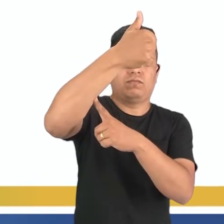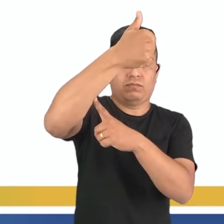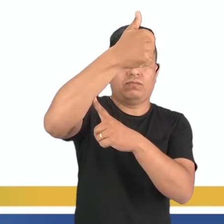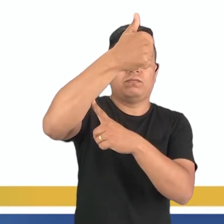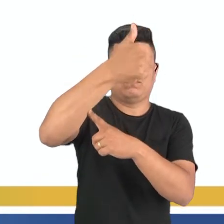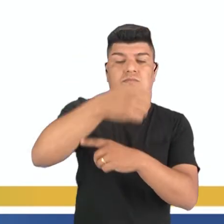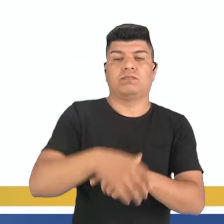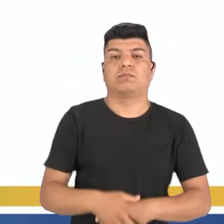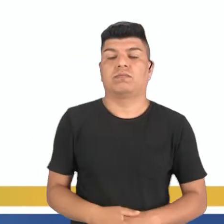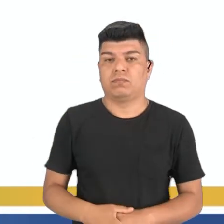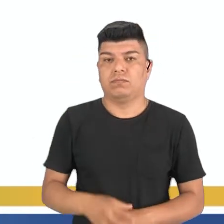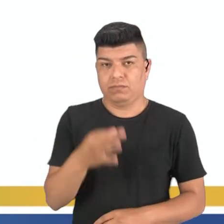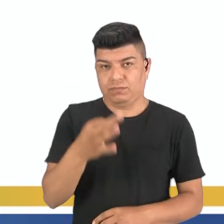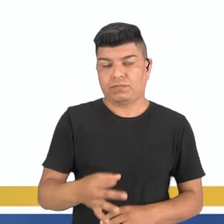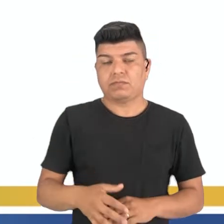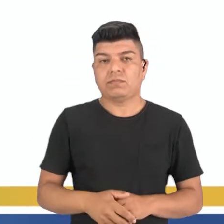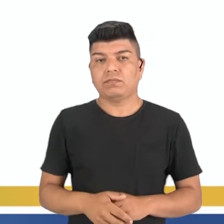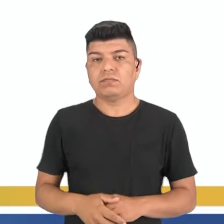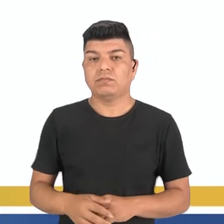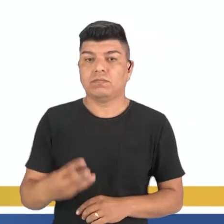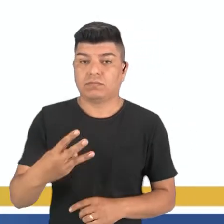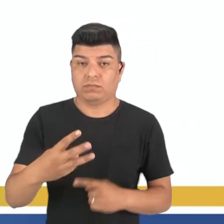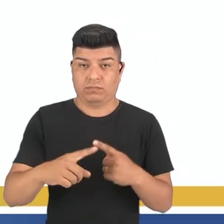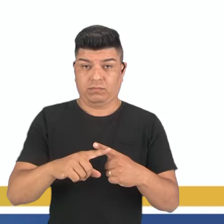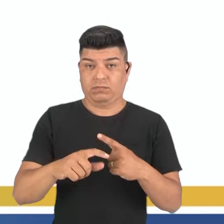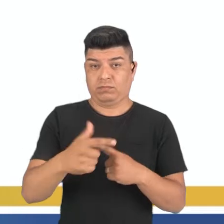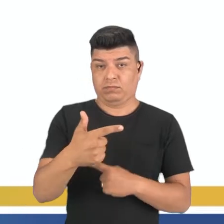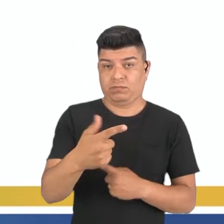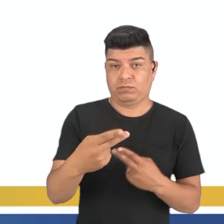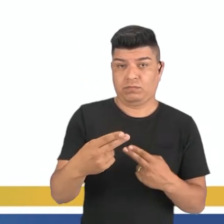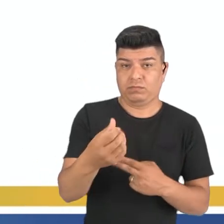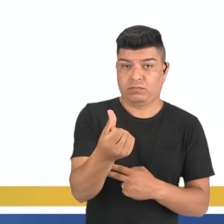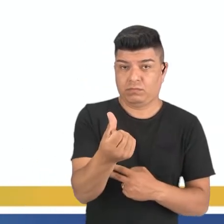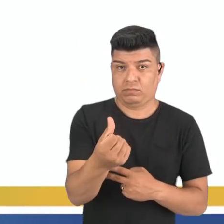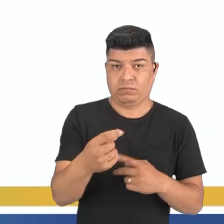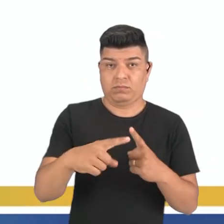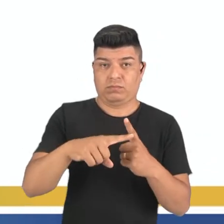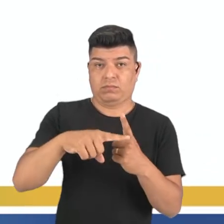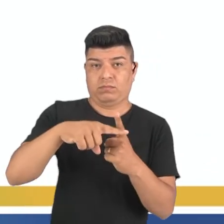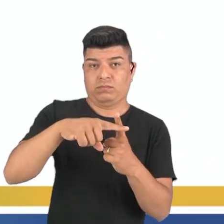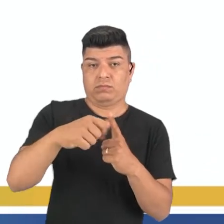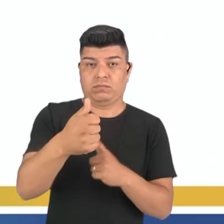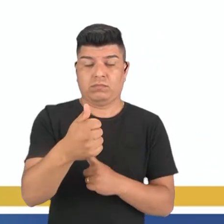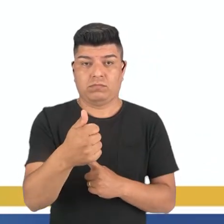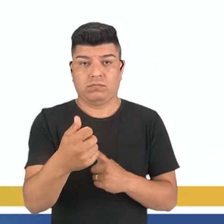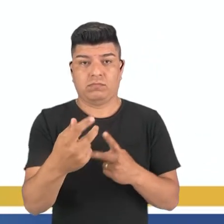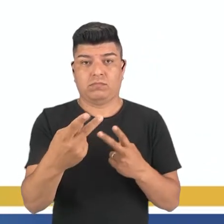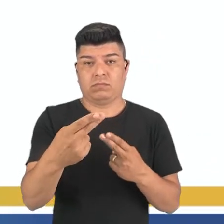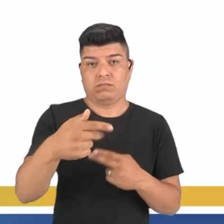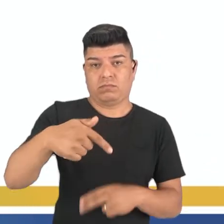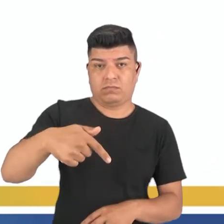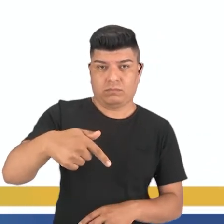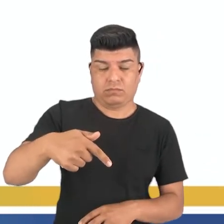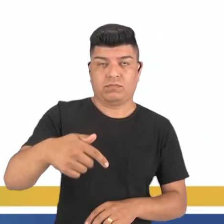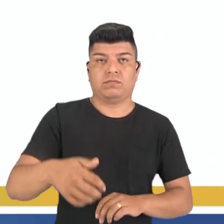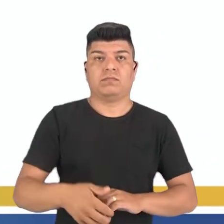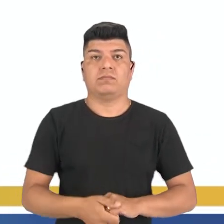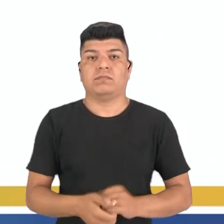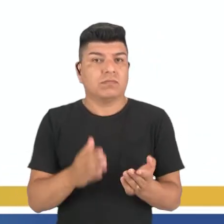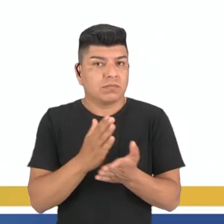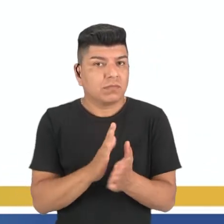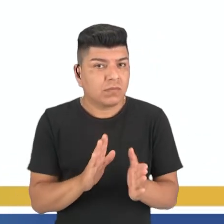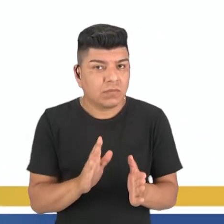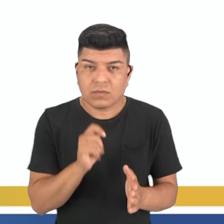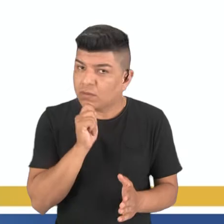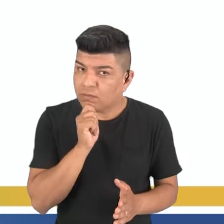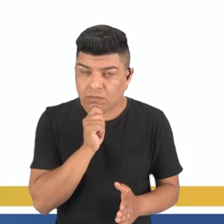em cima do 2, certo? Então, 3 vezes 2 dá 6, mais 1, 7, ok? Terminou?